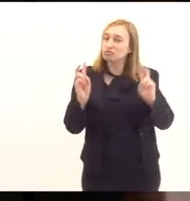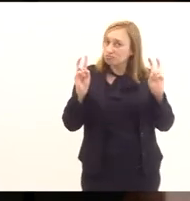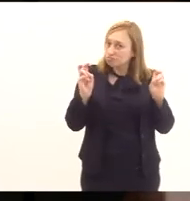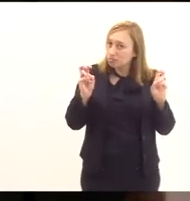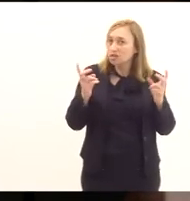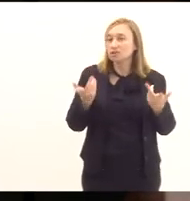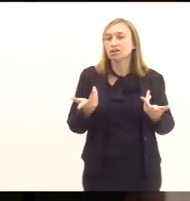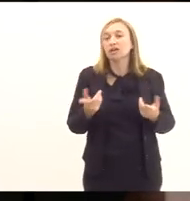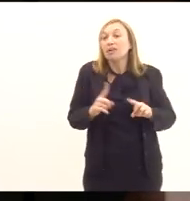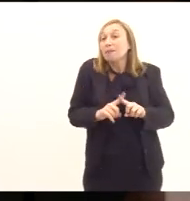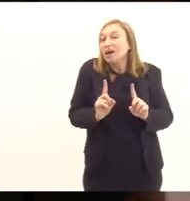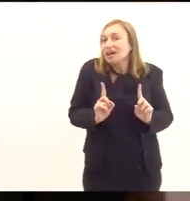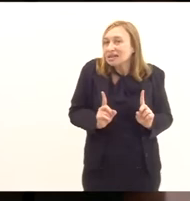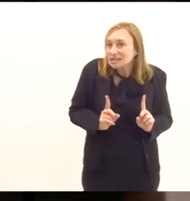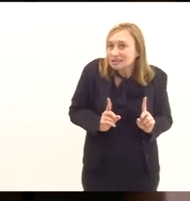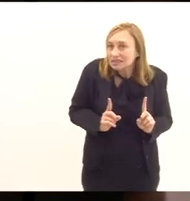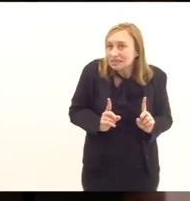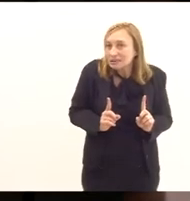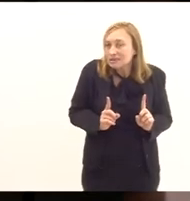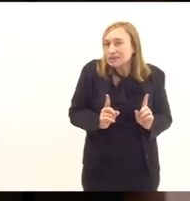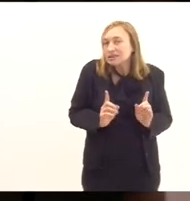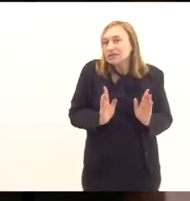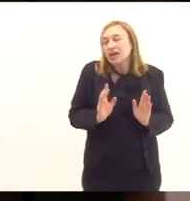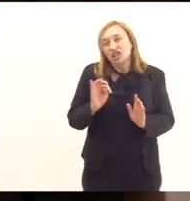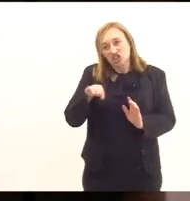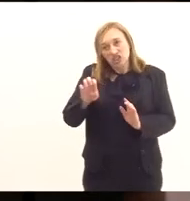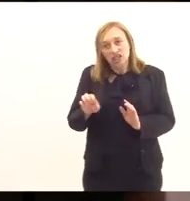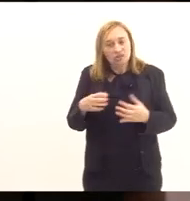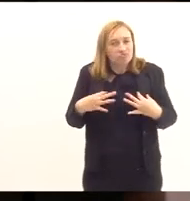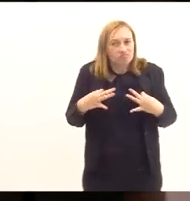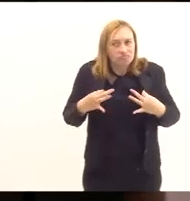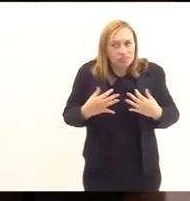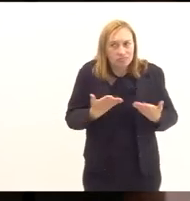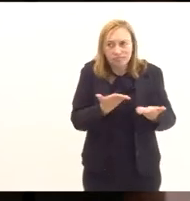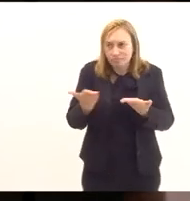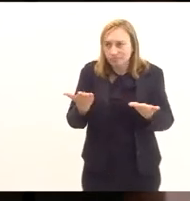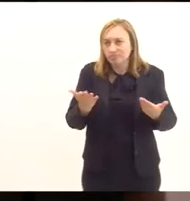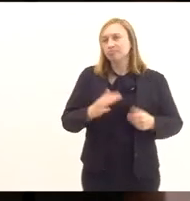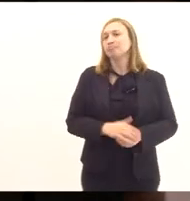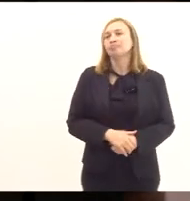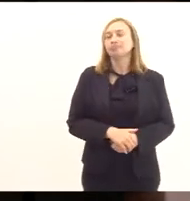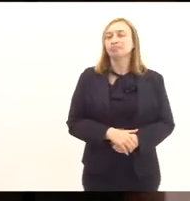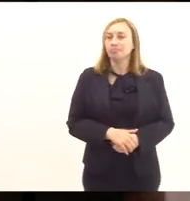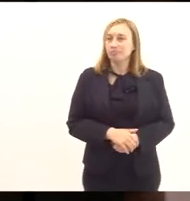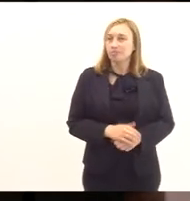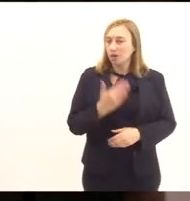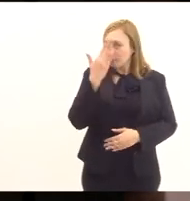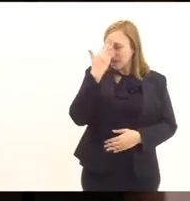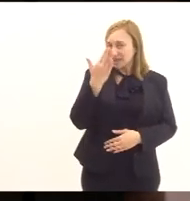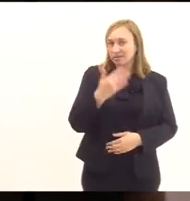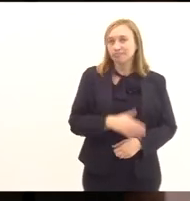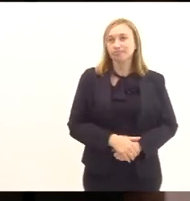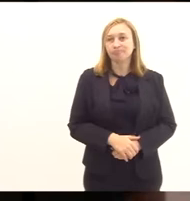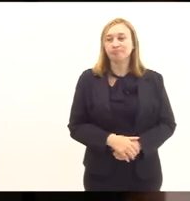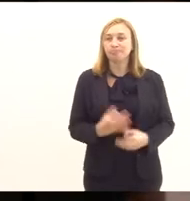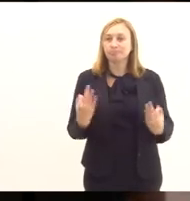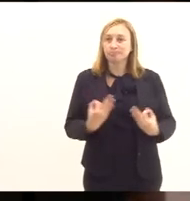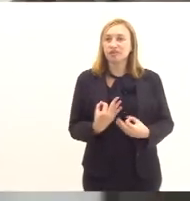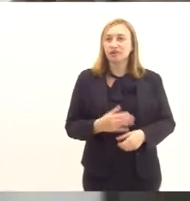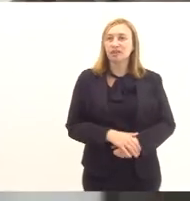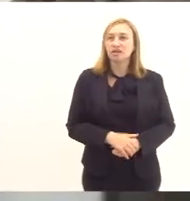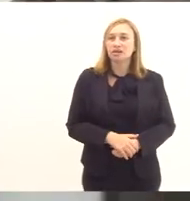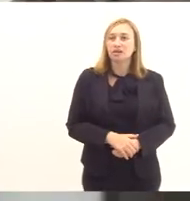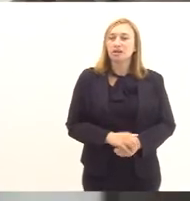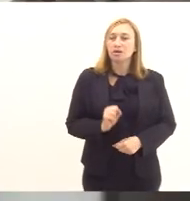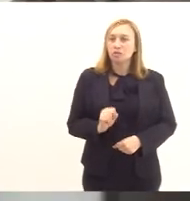esse assunto mas a priori A janela está à disposição de vocês tá bom muito obrigado perfeito